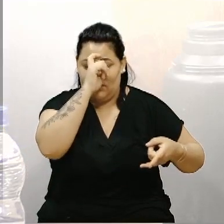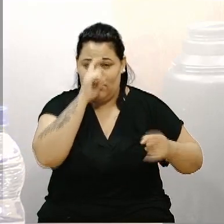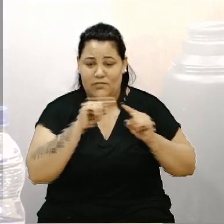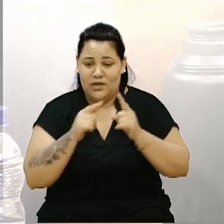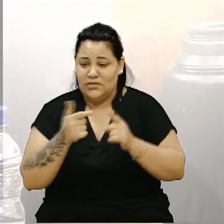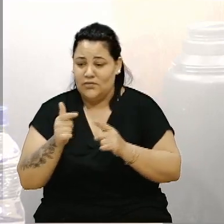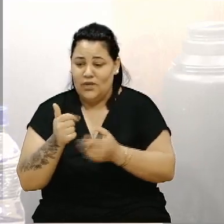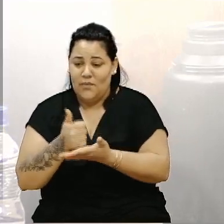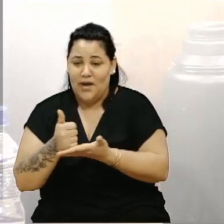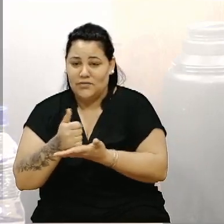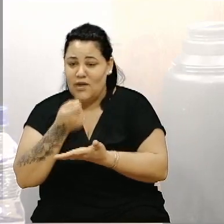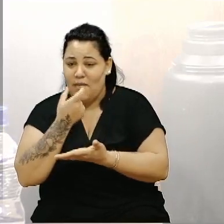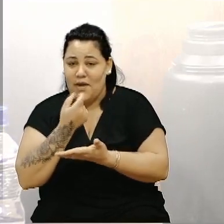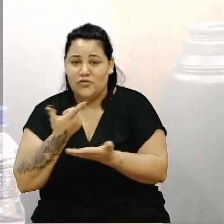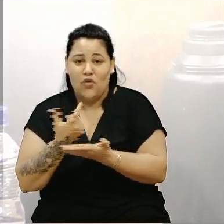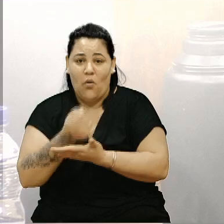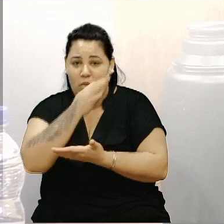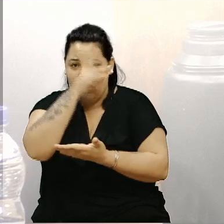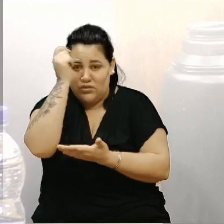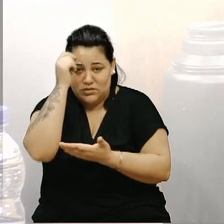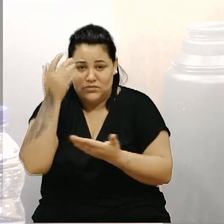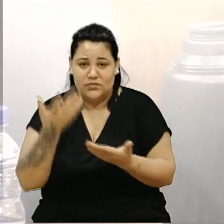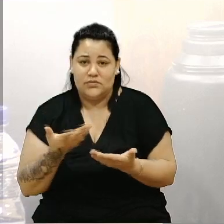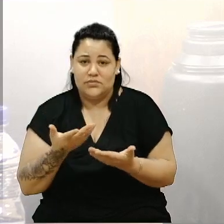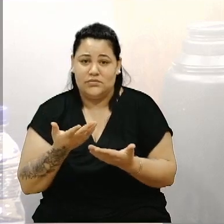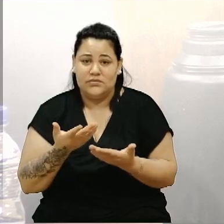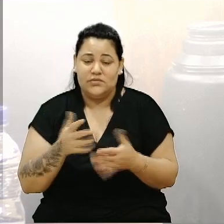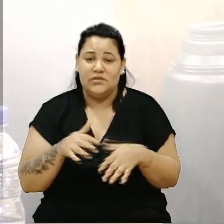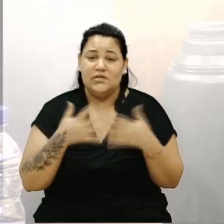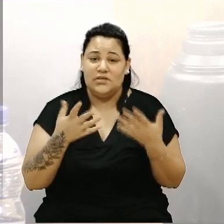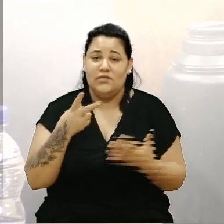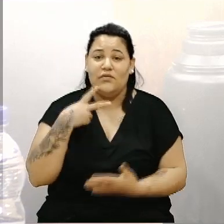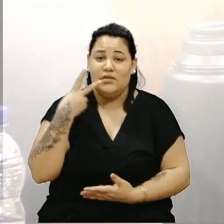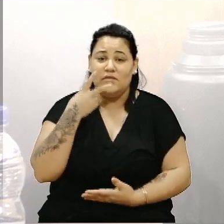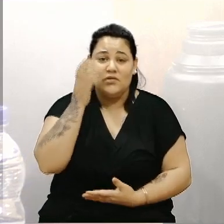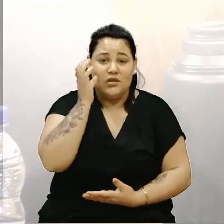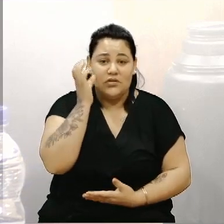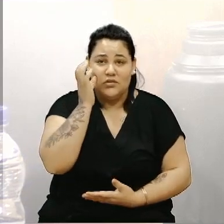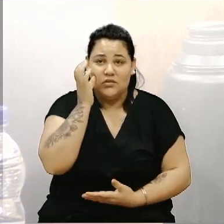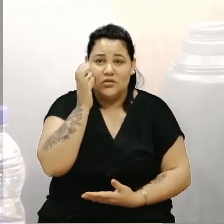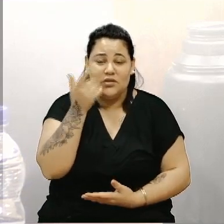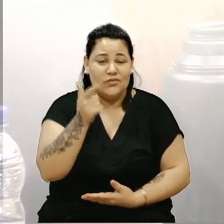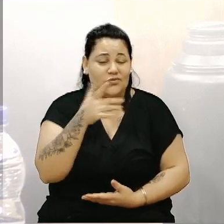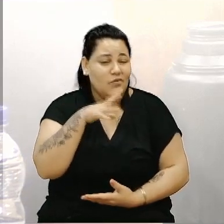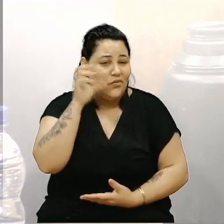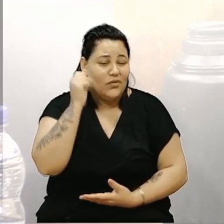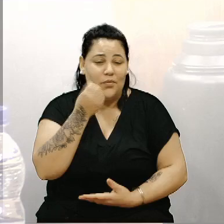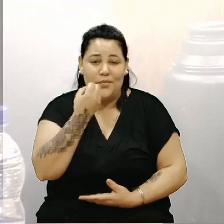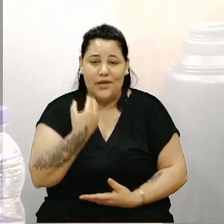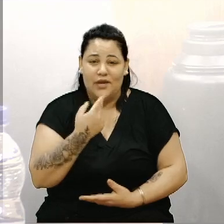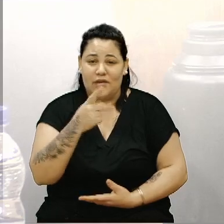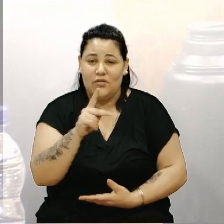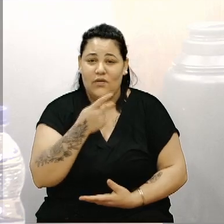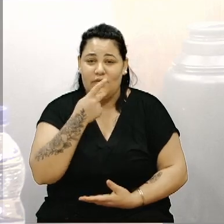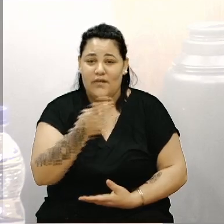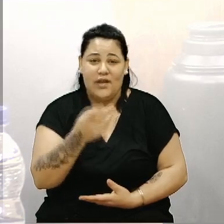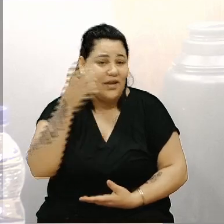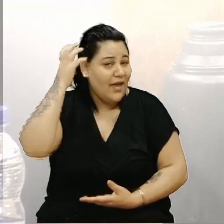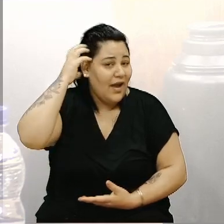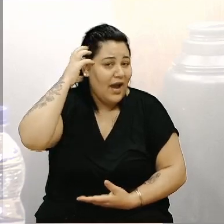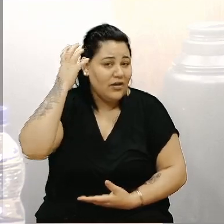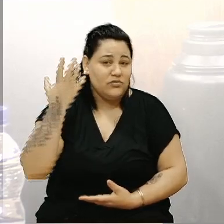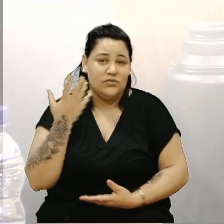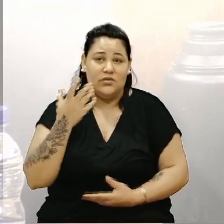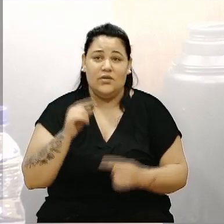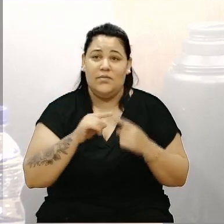é comprado pelo município. Então, vereador Cadóri, eu não tinha ouvido a sua manifestação nas rádios, mas